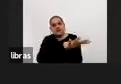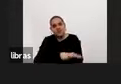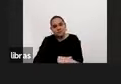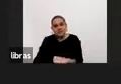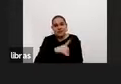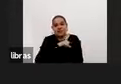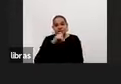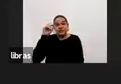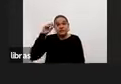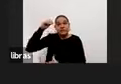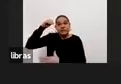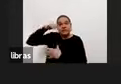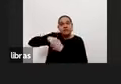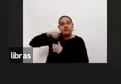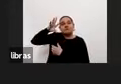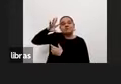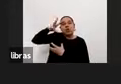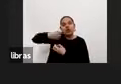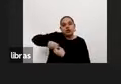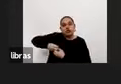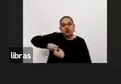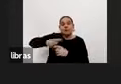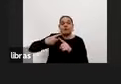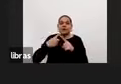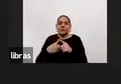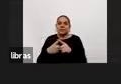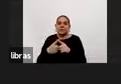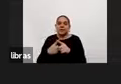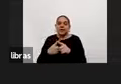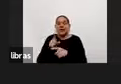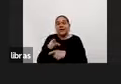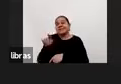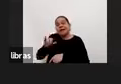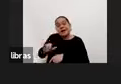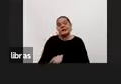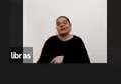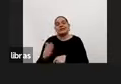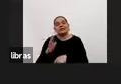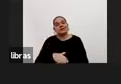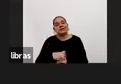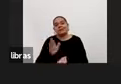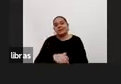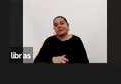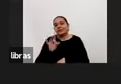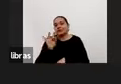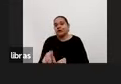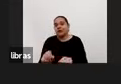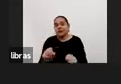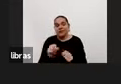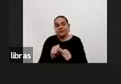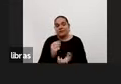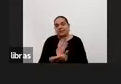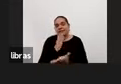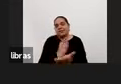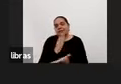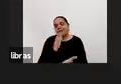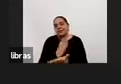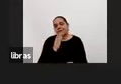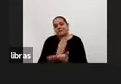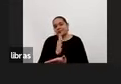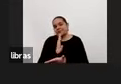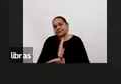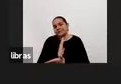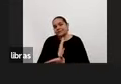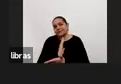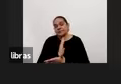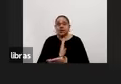né, tudo isso aí, qual que é a lógica? É uma lógica de oportunismo eleitoral, né, que é essa ampliação do Renda Brasil, mas tudo bem, porque nós